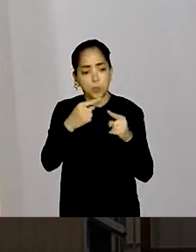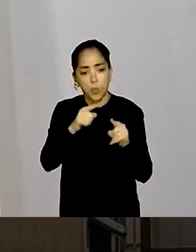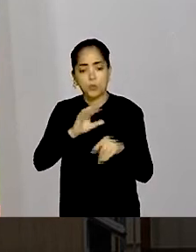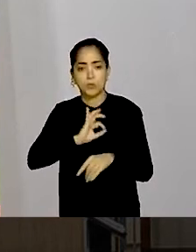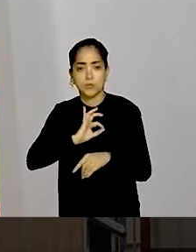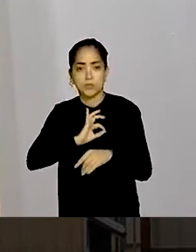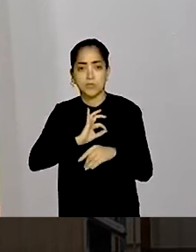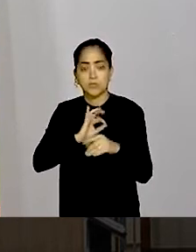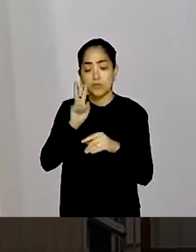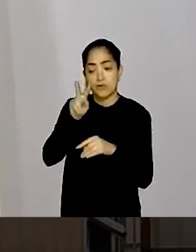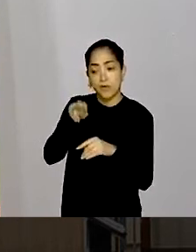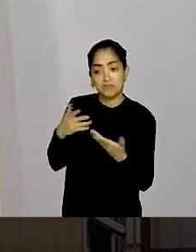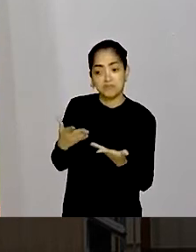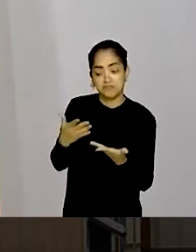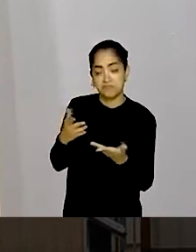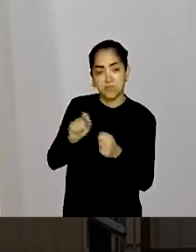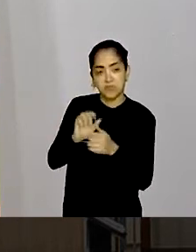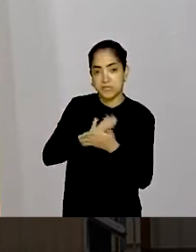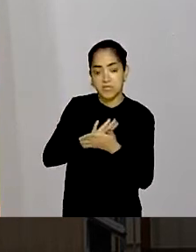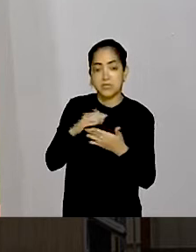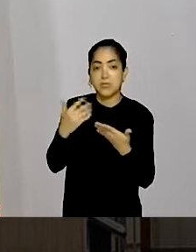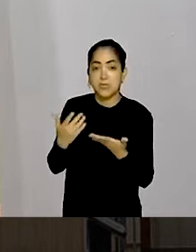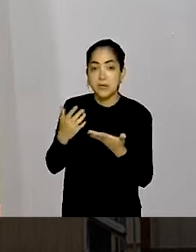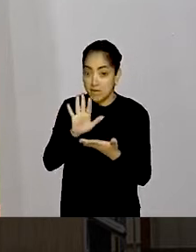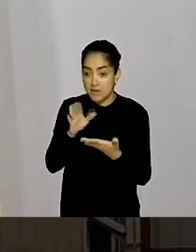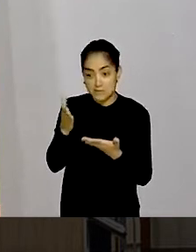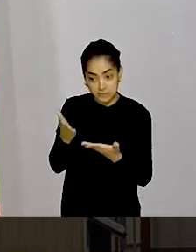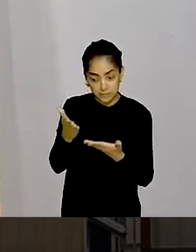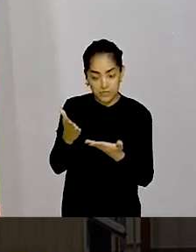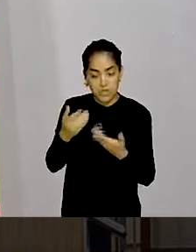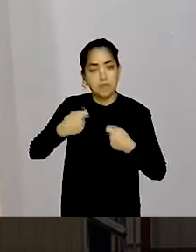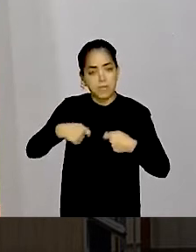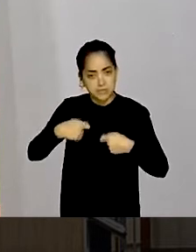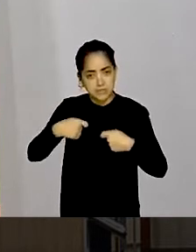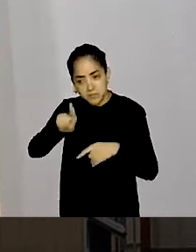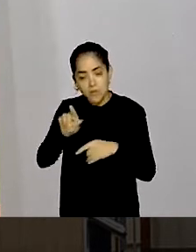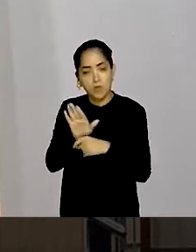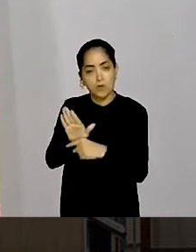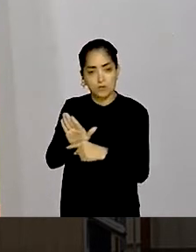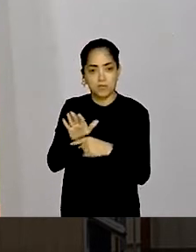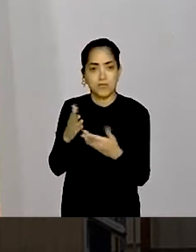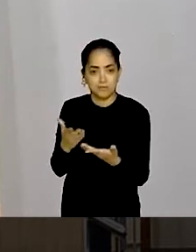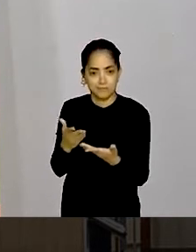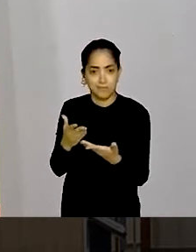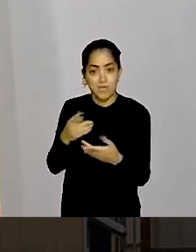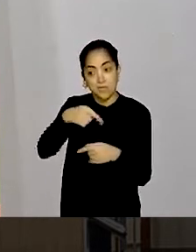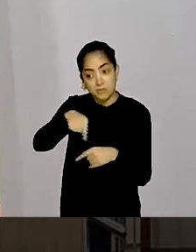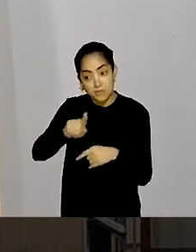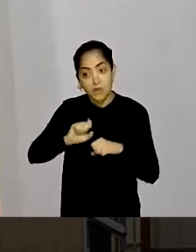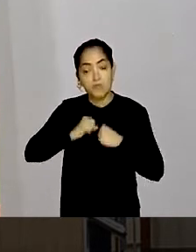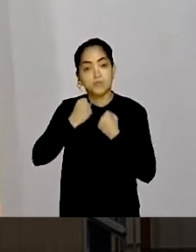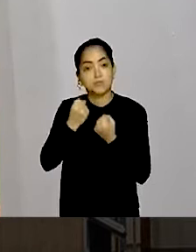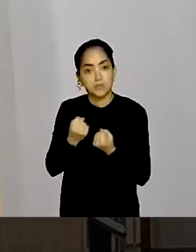vai lamentar, não vai fazer nada. E se um dia tu precisar, eles vão estar lá para te ajudar. Eles vão estar lá para te defender